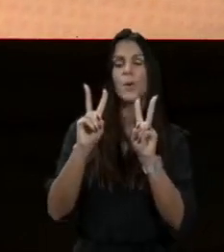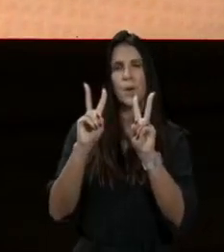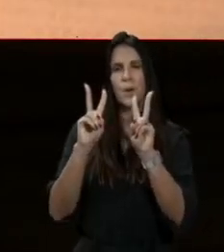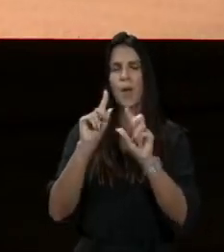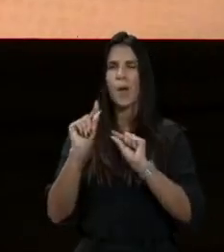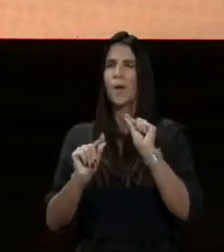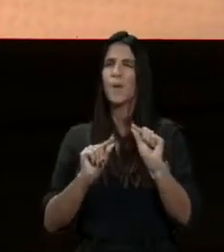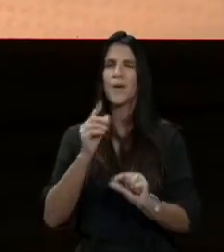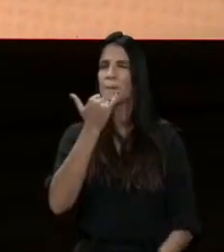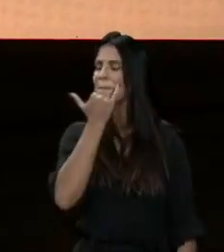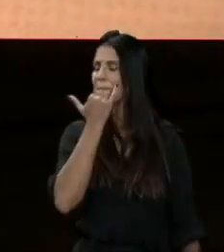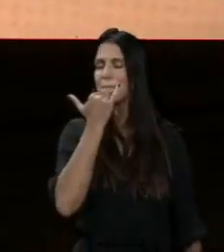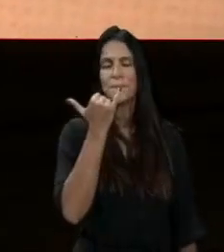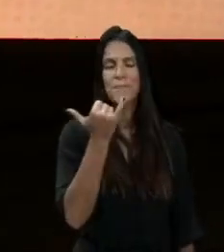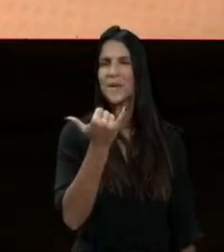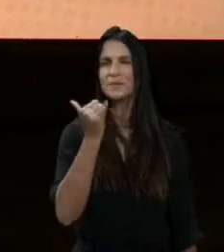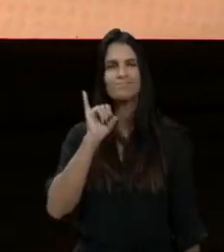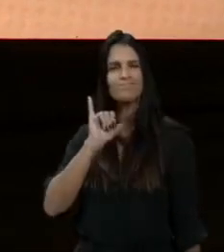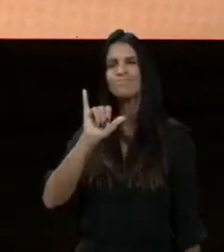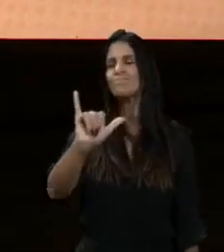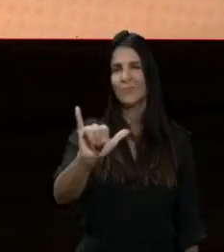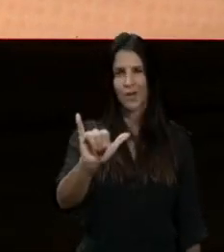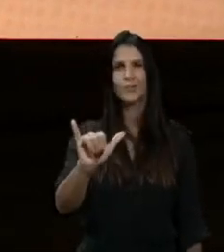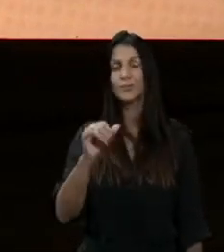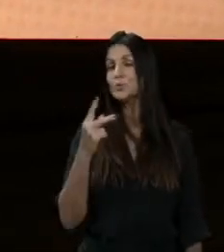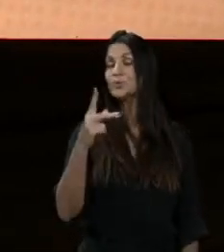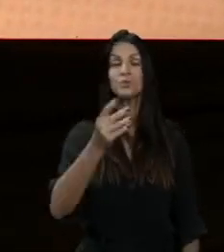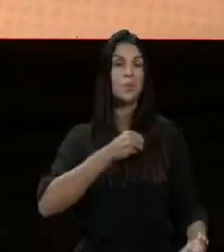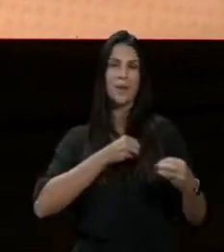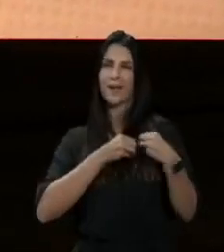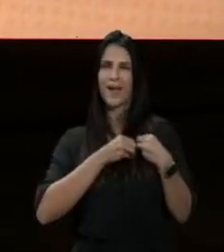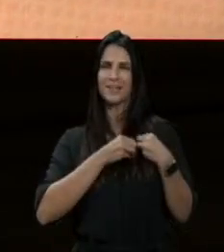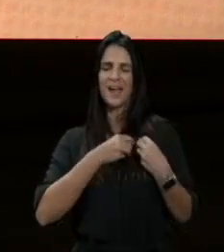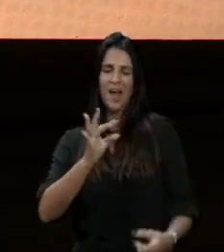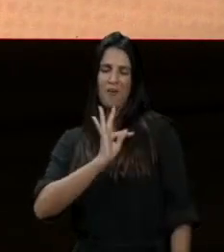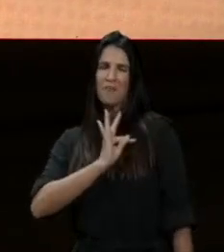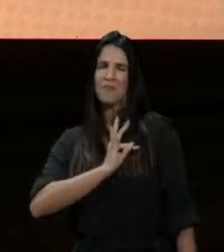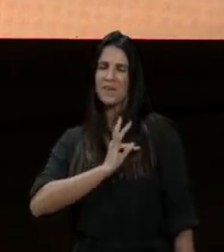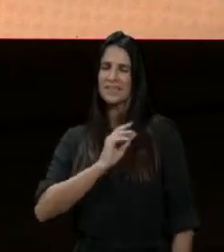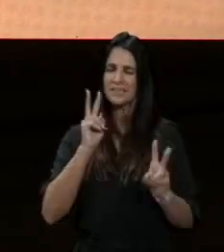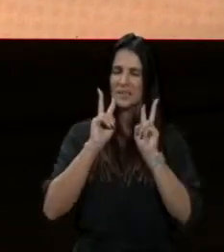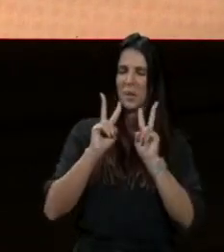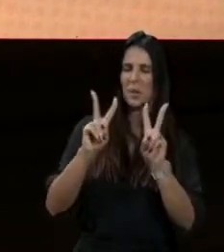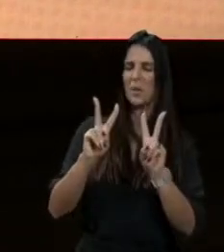e todo mundo que é religioso lá fala com ele para perdoar pecado